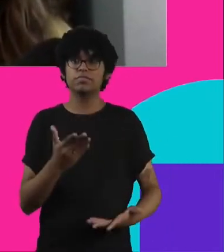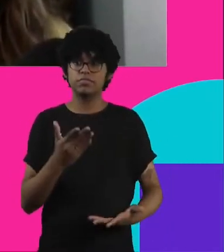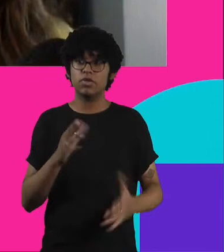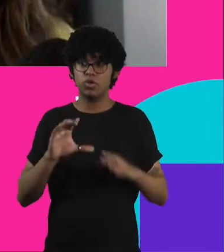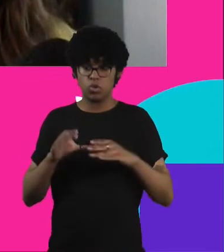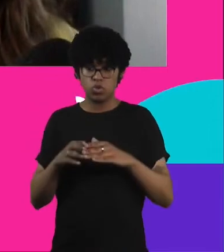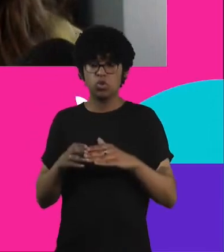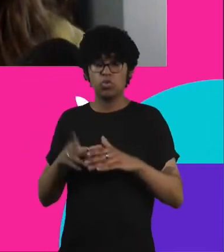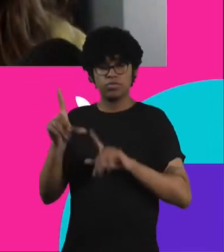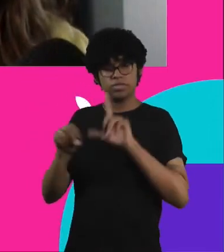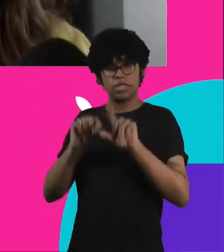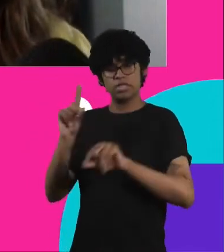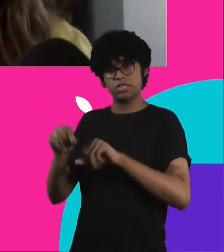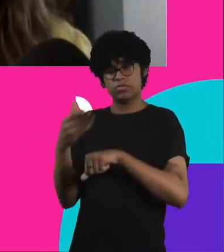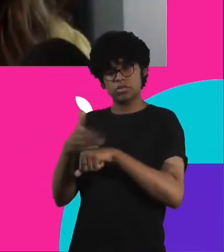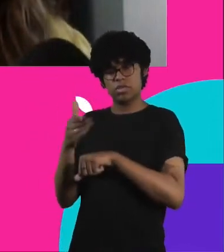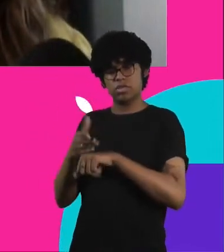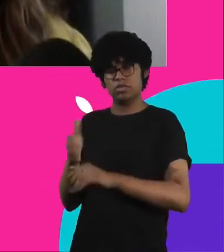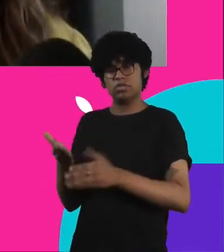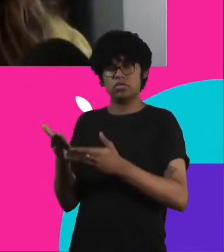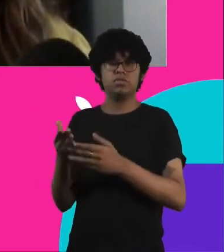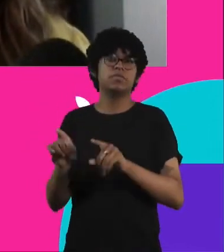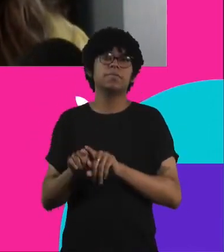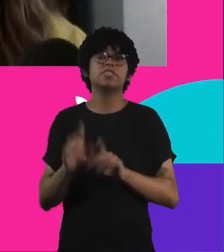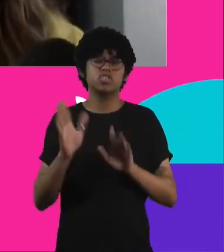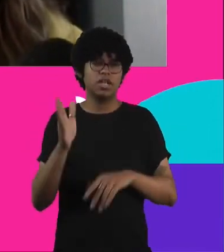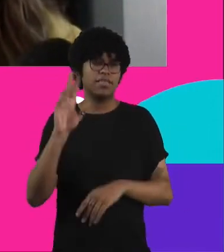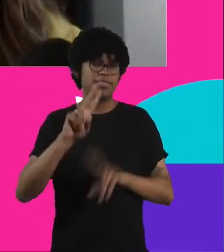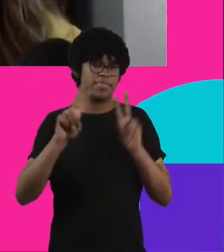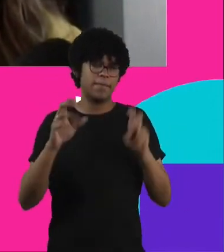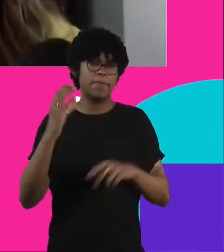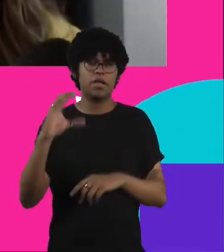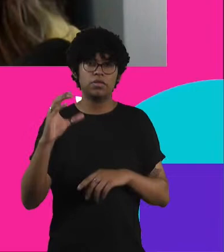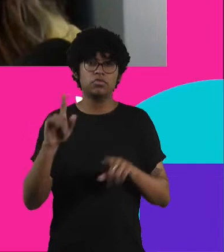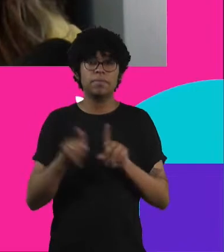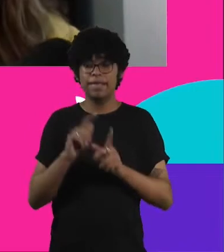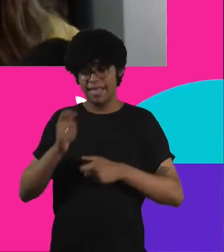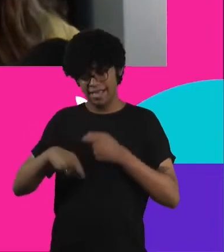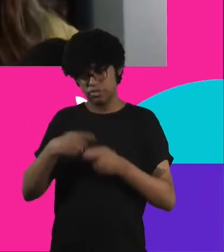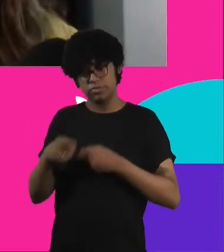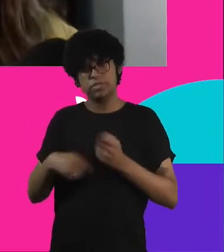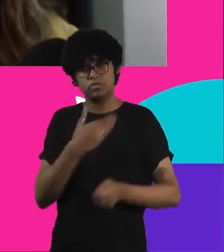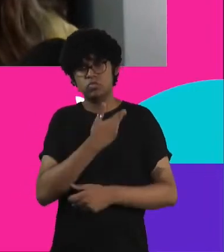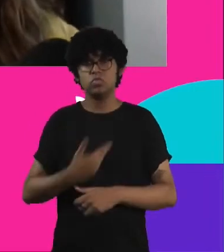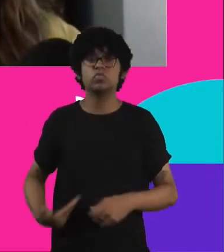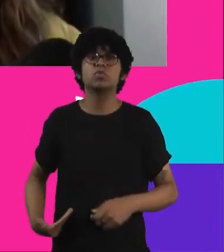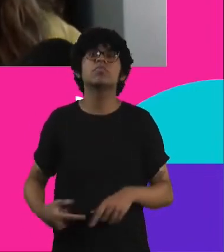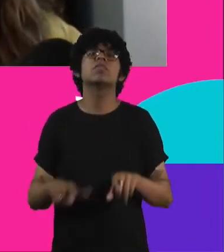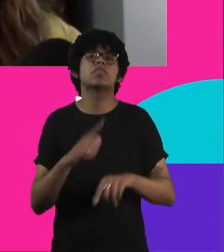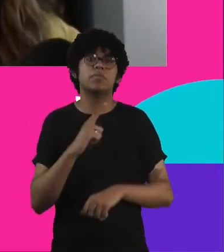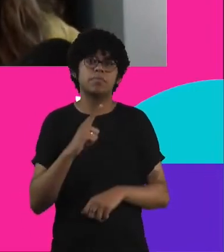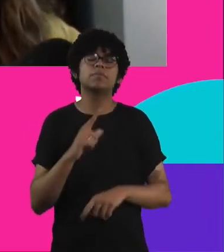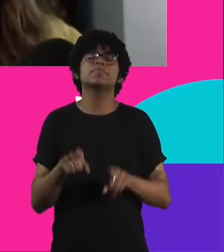recrutamento e seleção, a gente já falou sobre a questão de crédito, na administração pública também, em âmbito